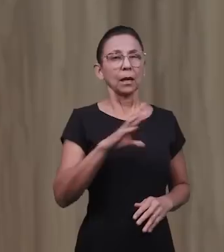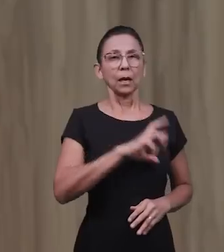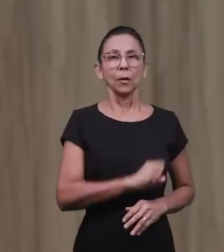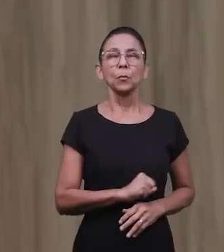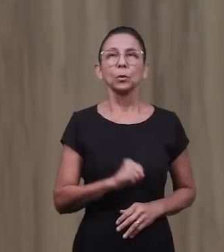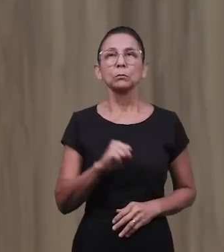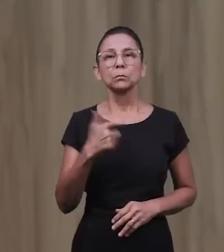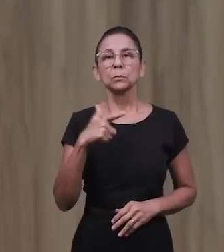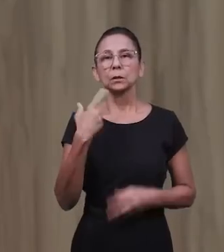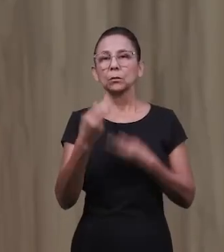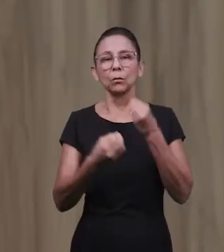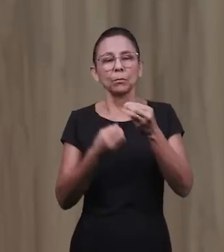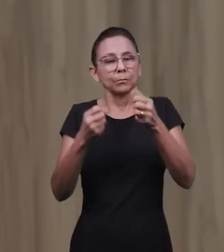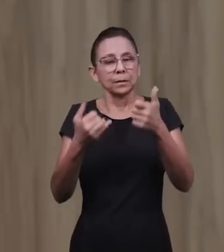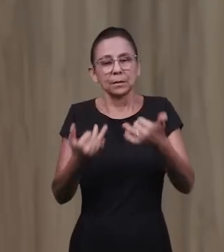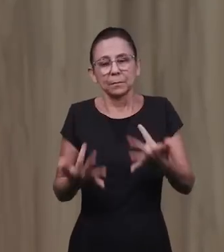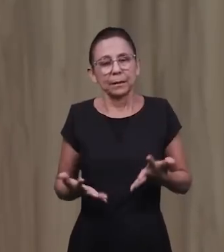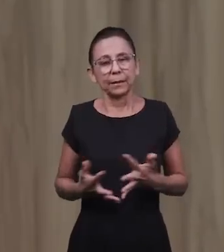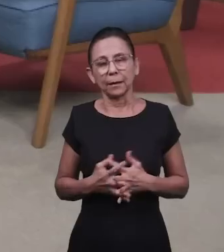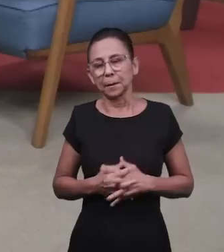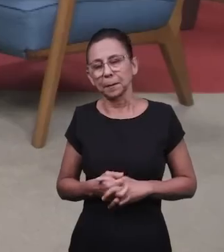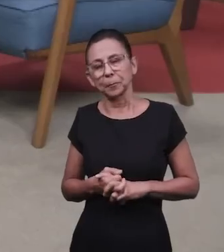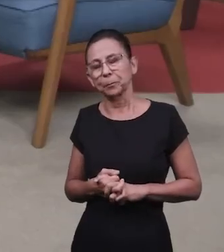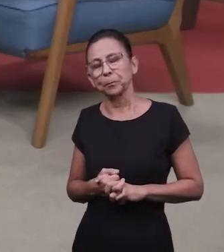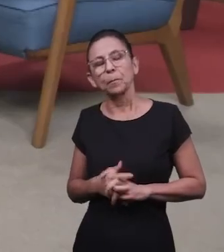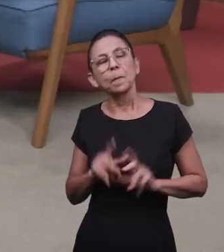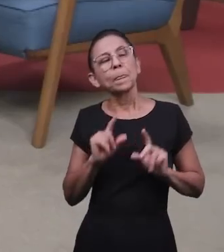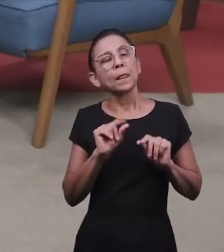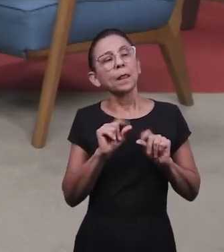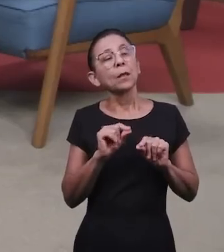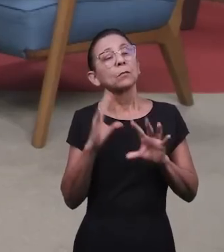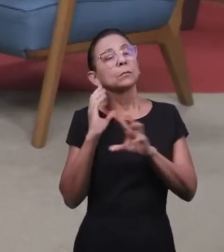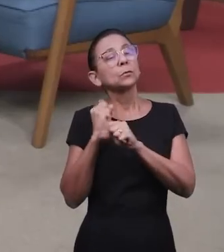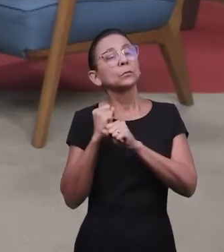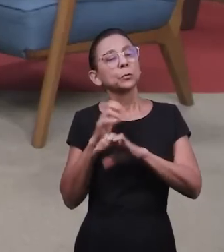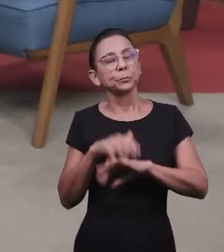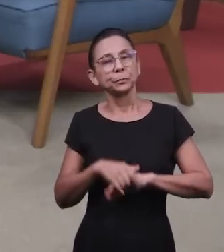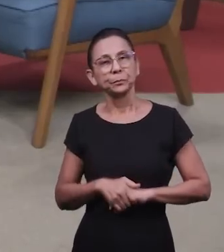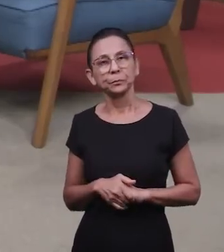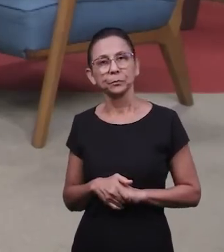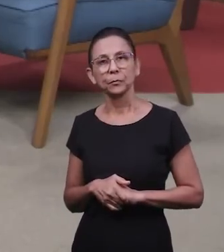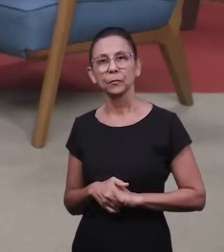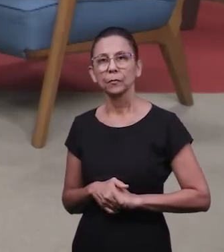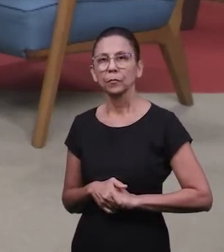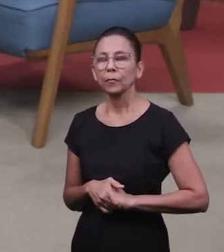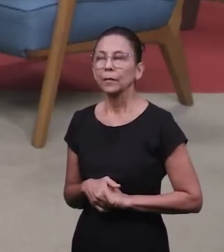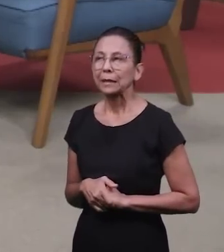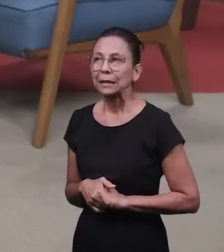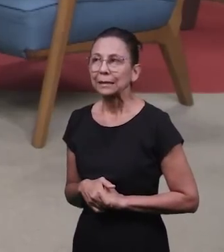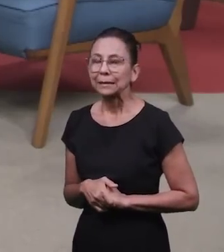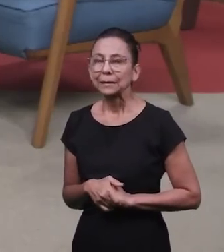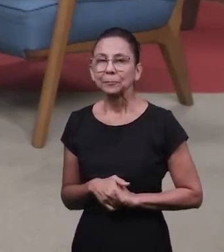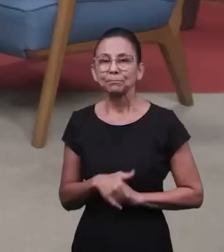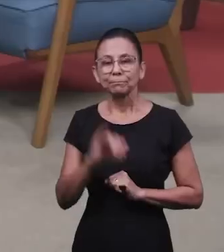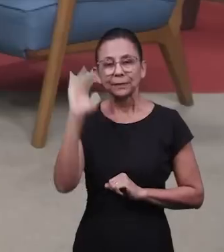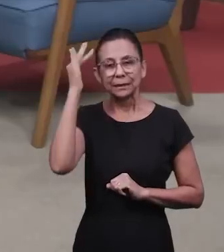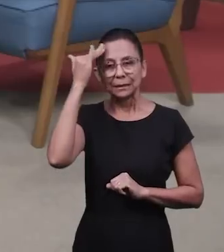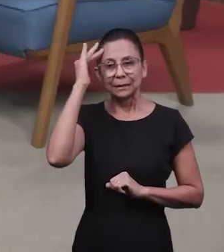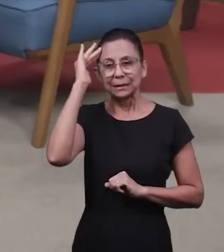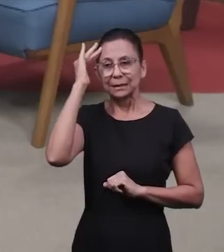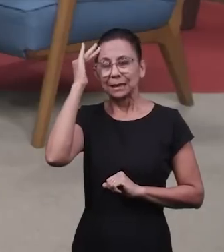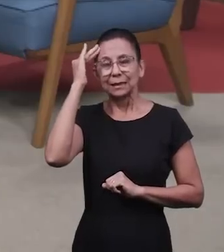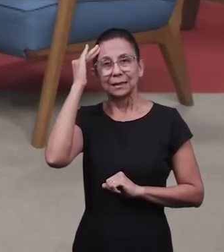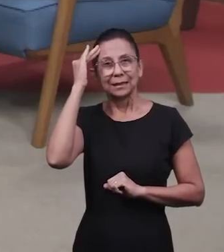esse amor imensurável. Que fechamento vocês poderiam fazer desse tema? Alcançar a plenitude de